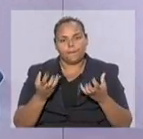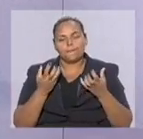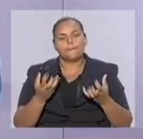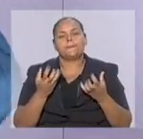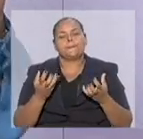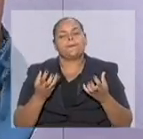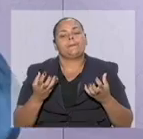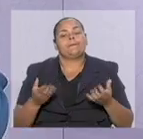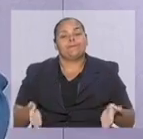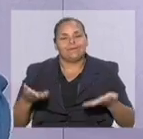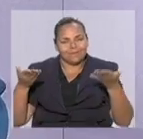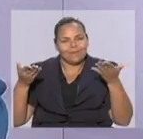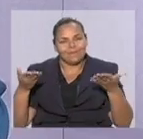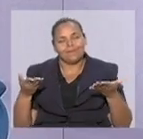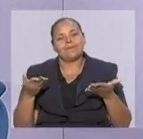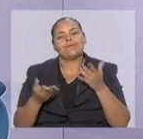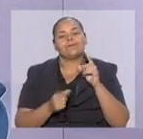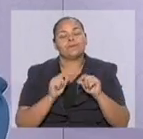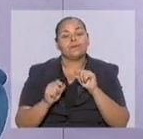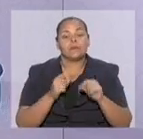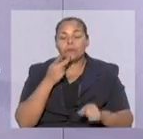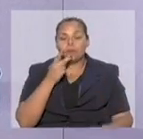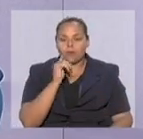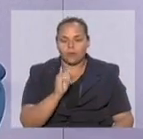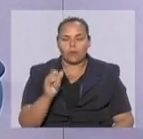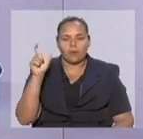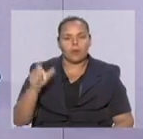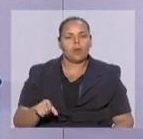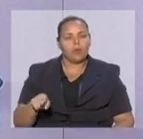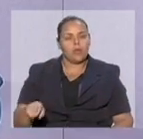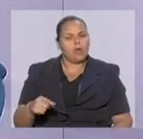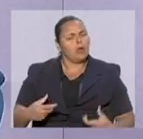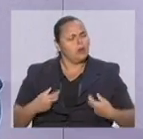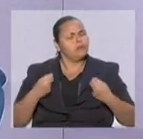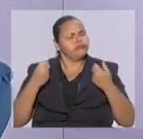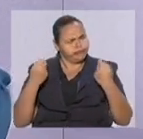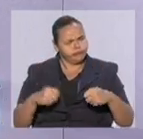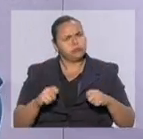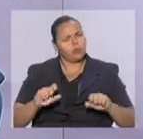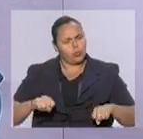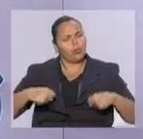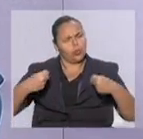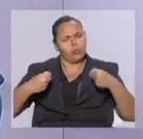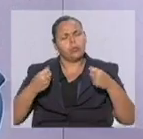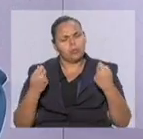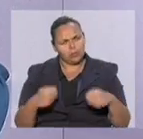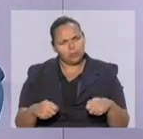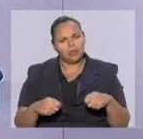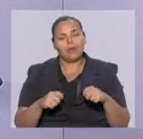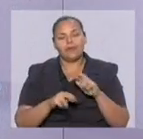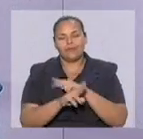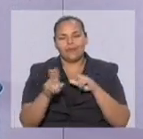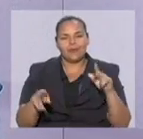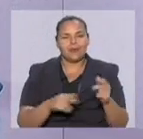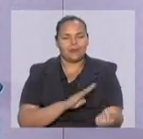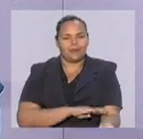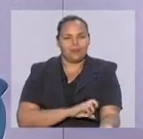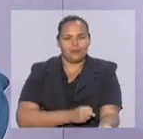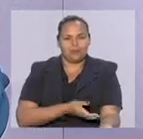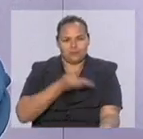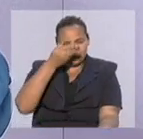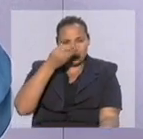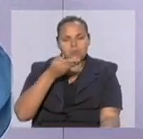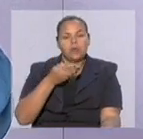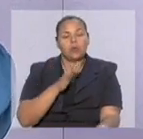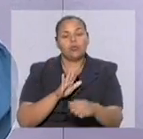quer com essa mobilização da frente é dizer ao paciente que câncer tem cura. Que diferente da